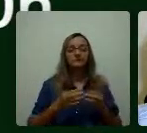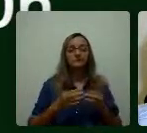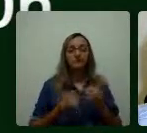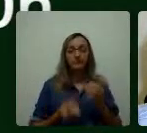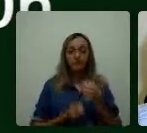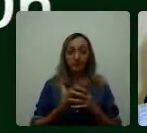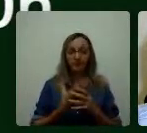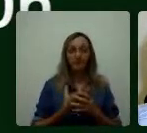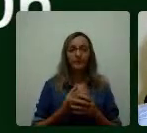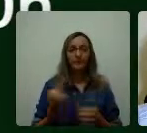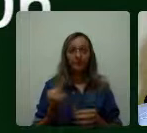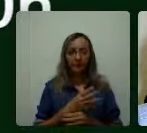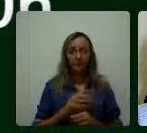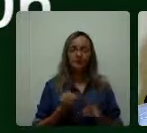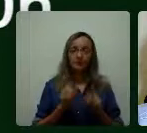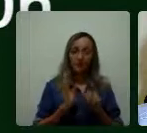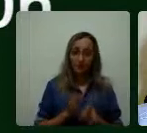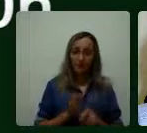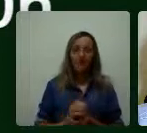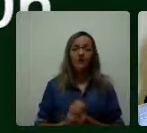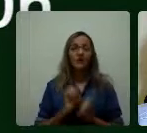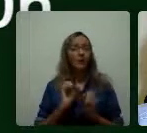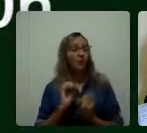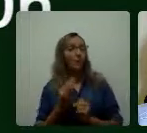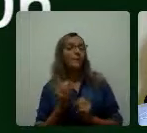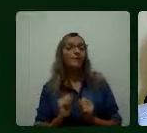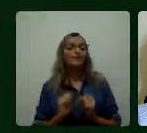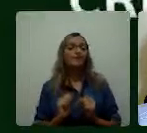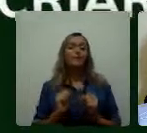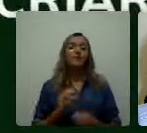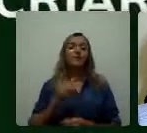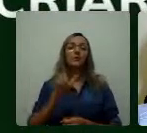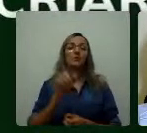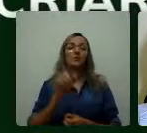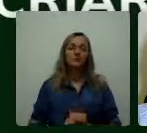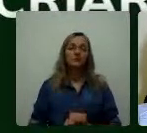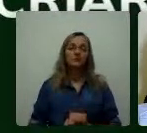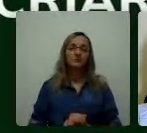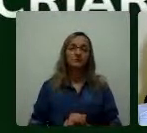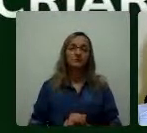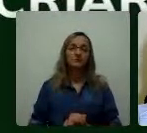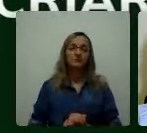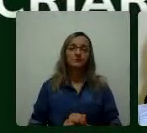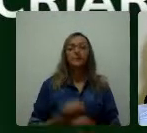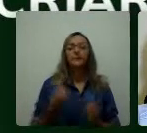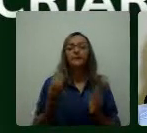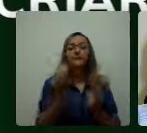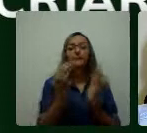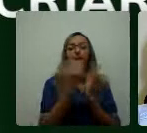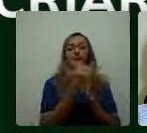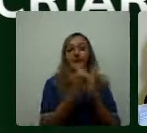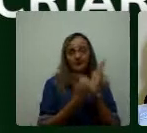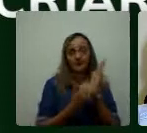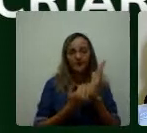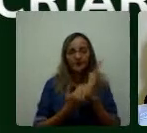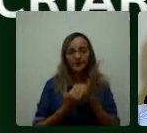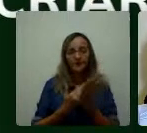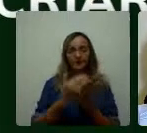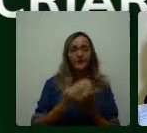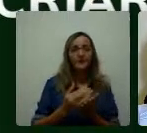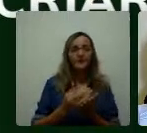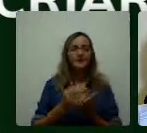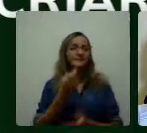possam entregar as atividades e desenvolver o projeto de vocês, beleza? Qual que, então, será o teu papel no time,